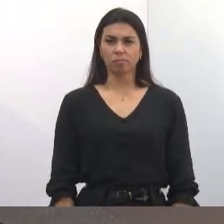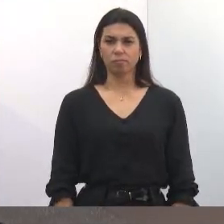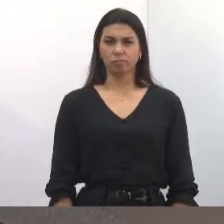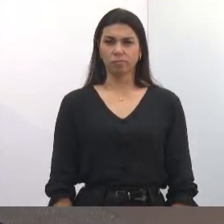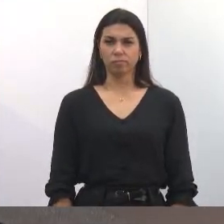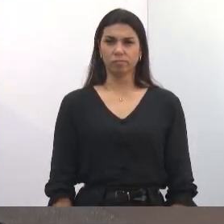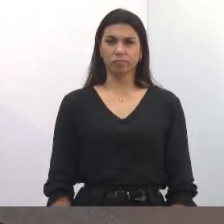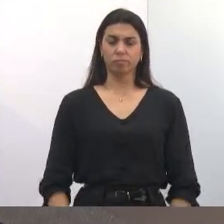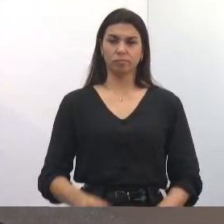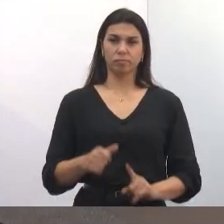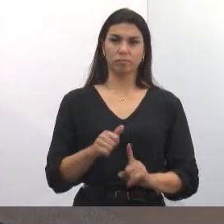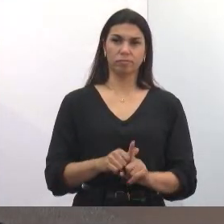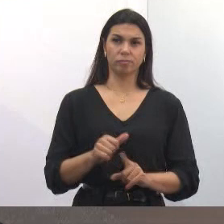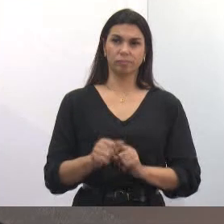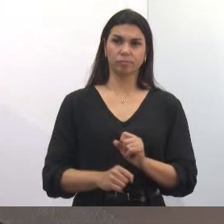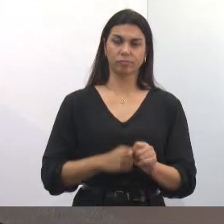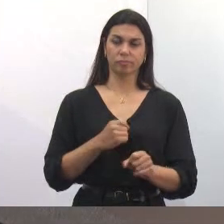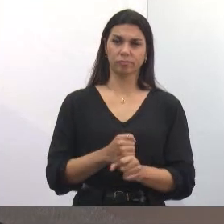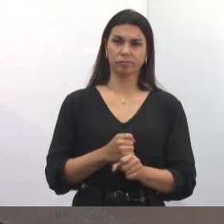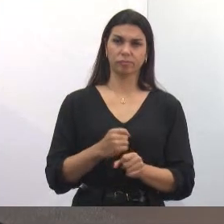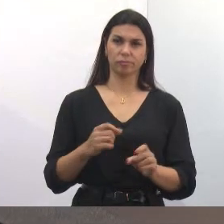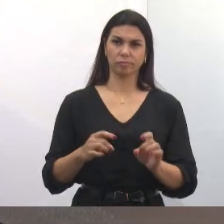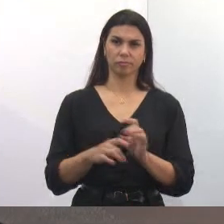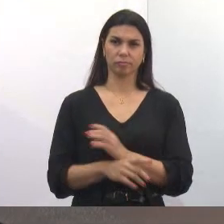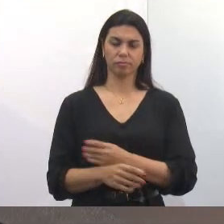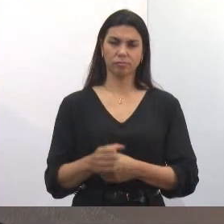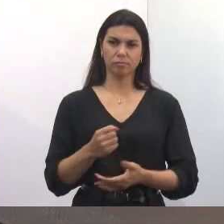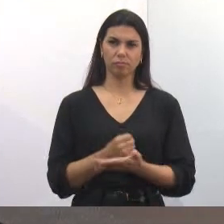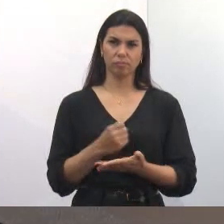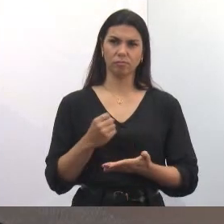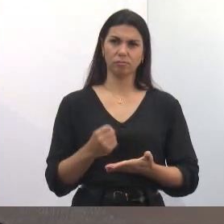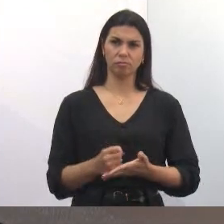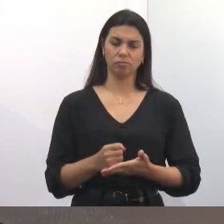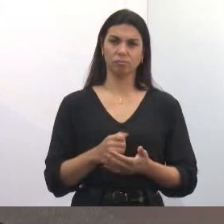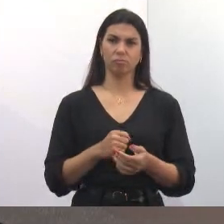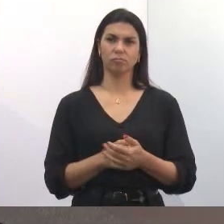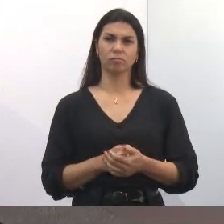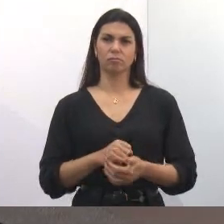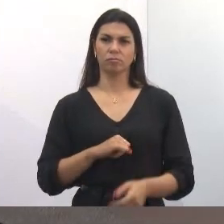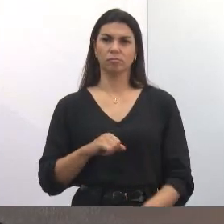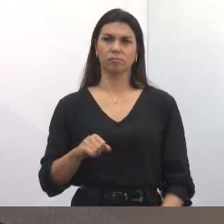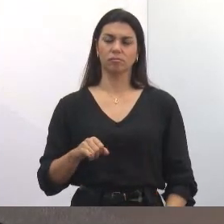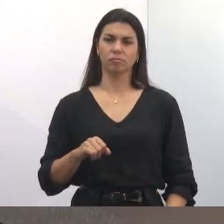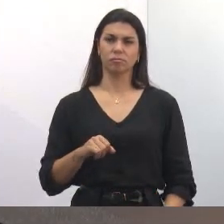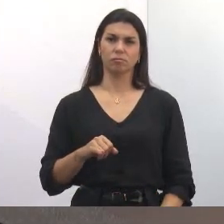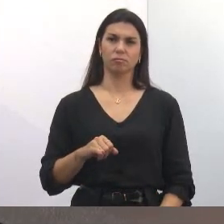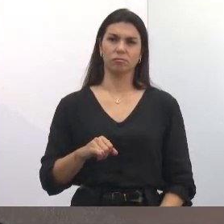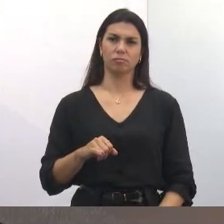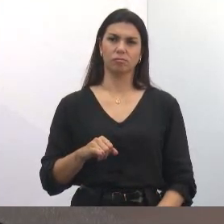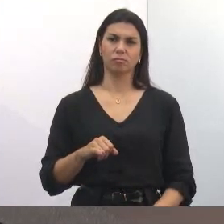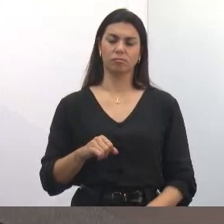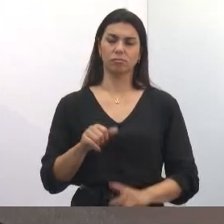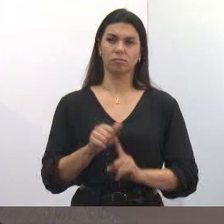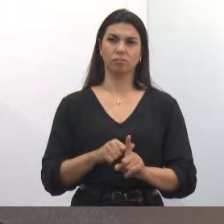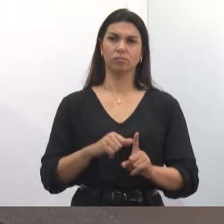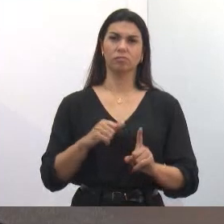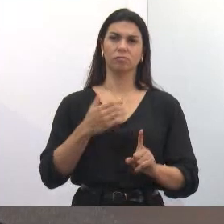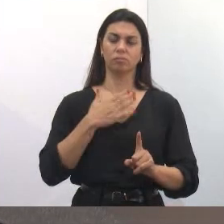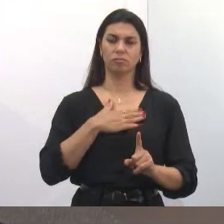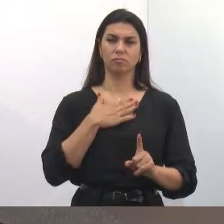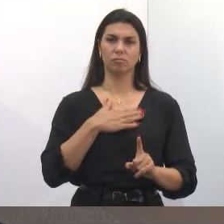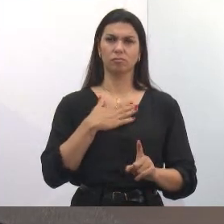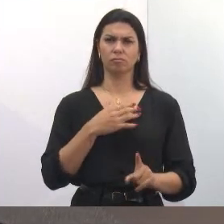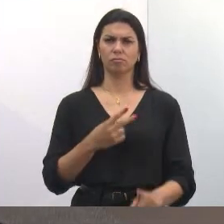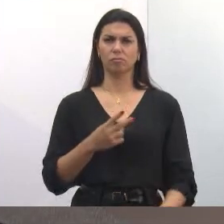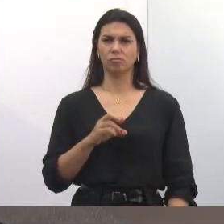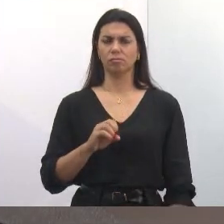Qual o mês e ano que é encerramento do contrato e prestação de serviço da concessionária ambiental? agosto de